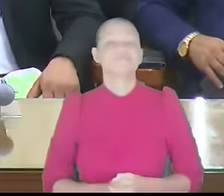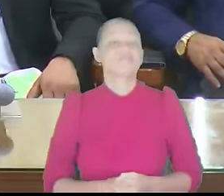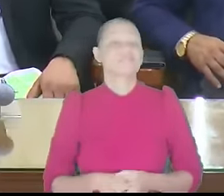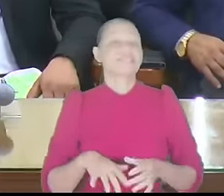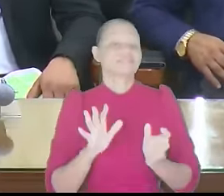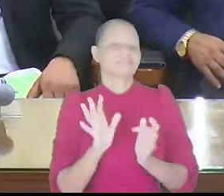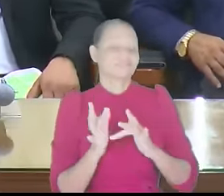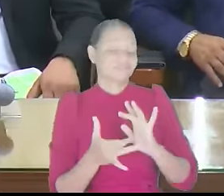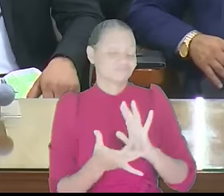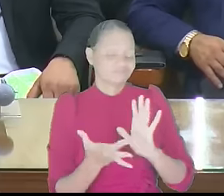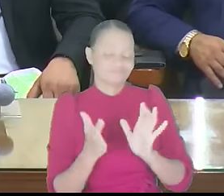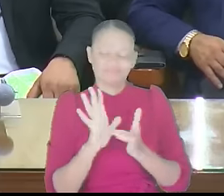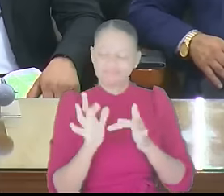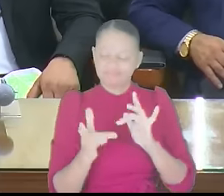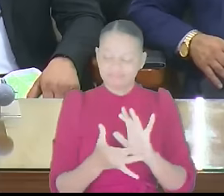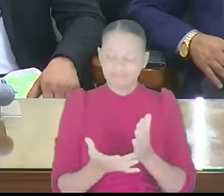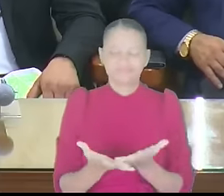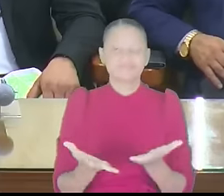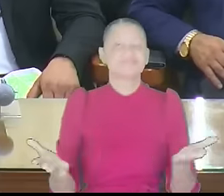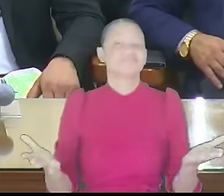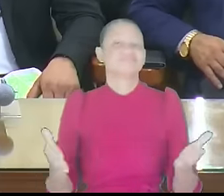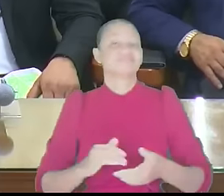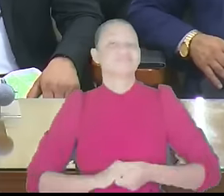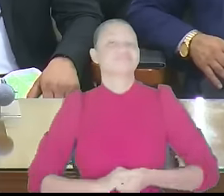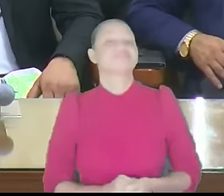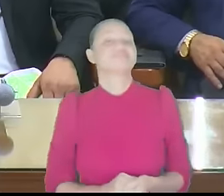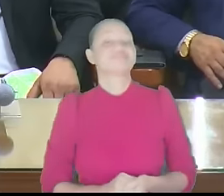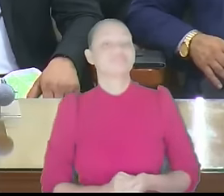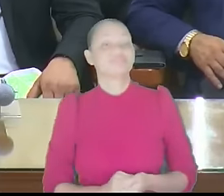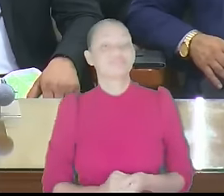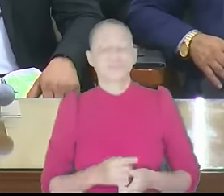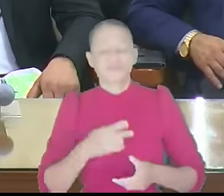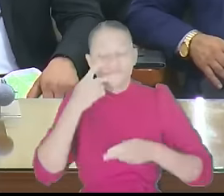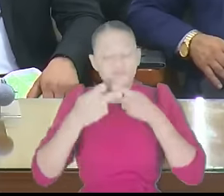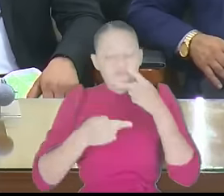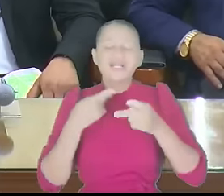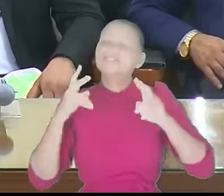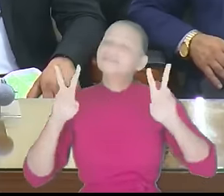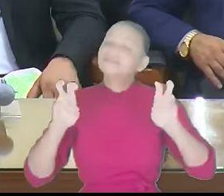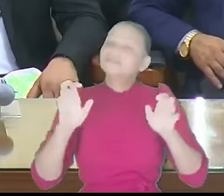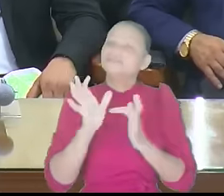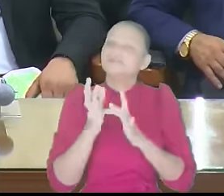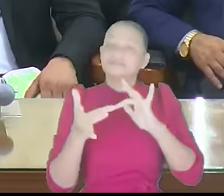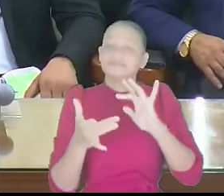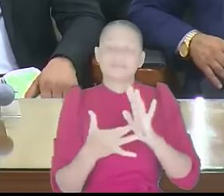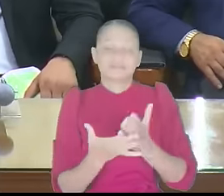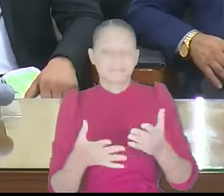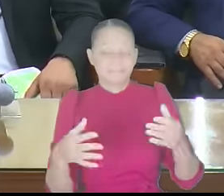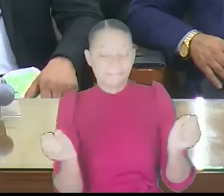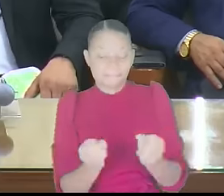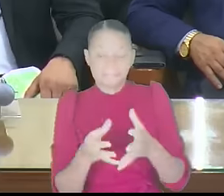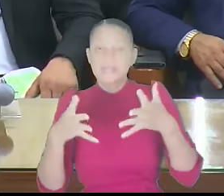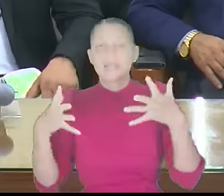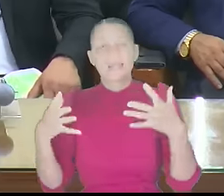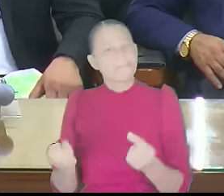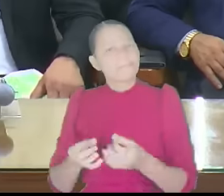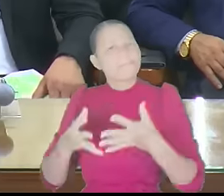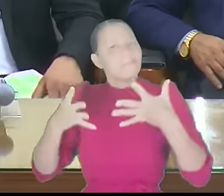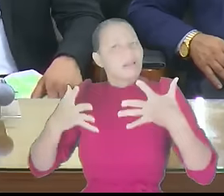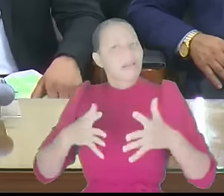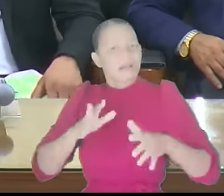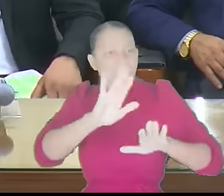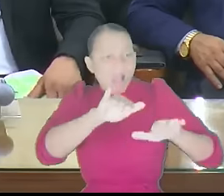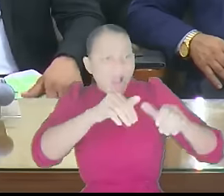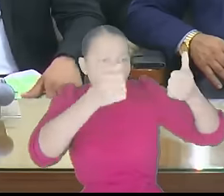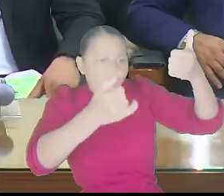Jesus, Jesus, Jesus. Fale de Jesus, dos milagres de Jesus. Conte ao povo os